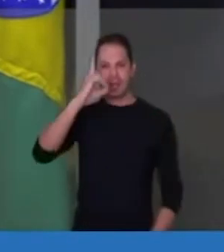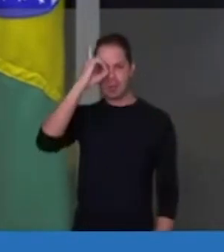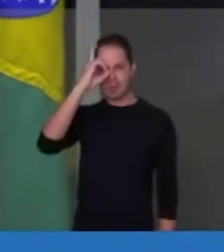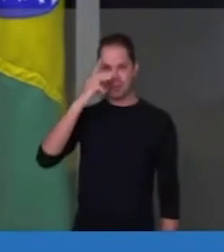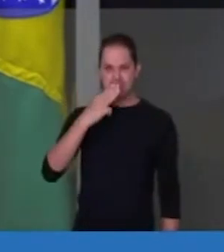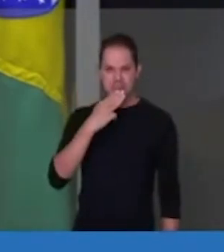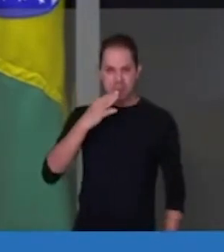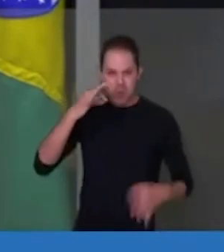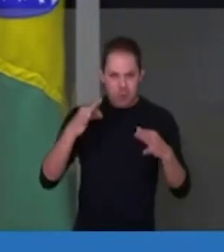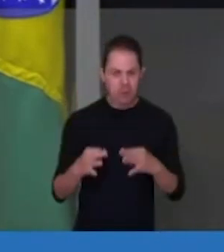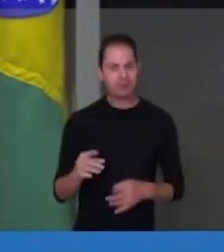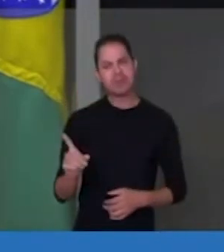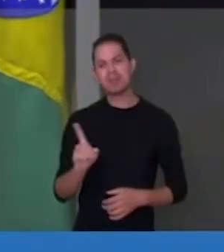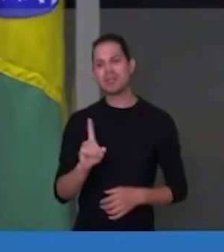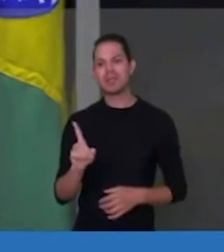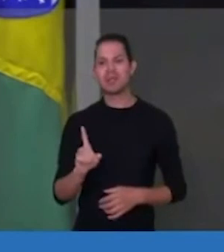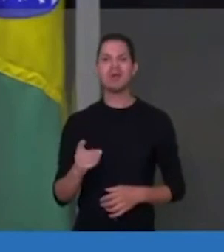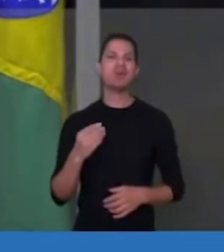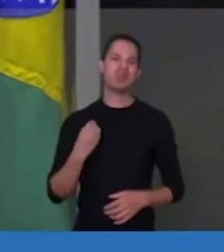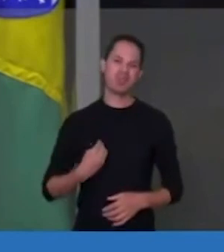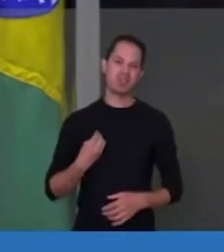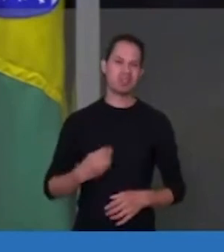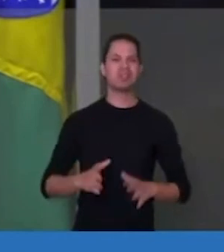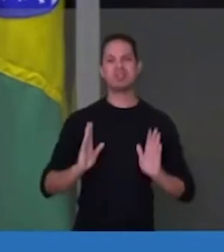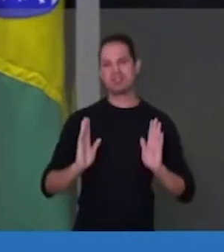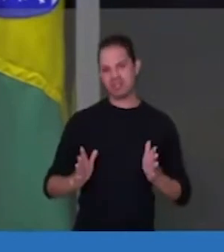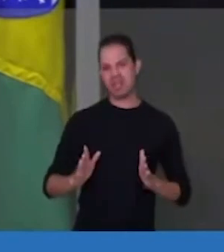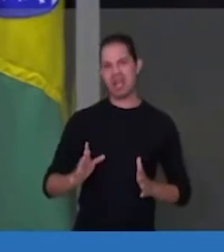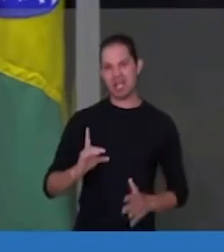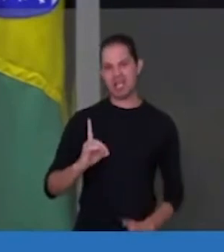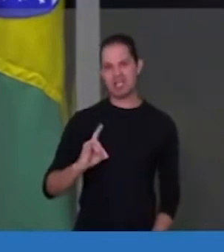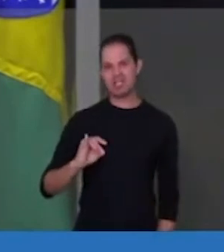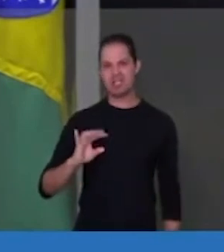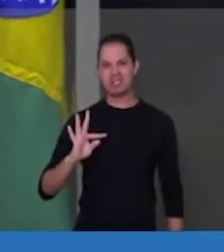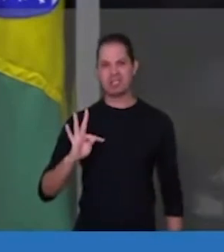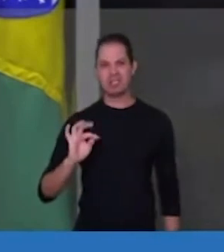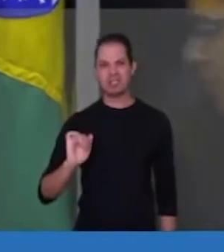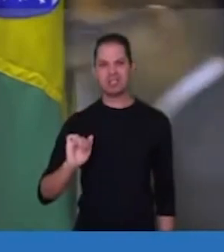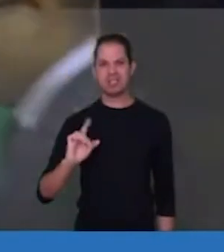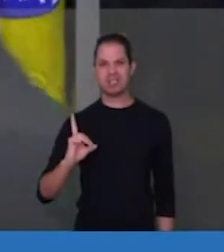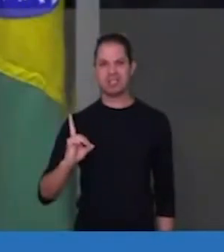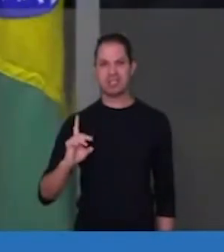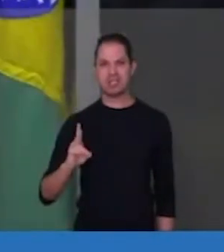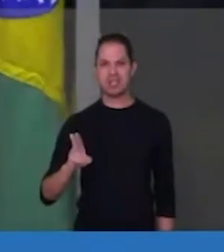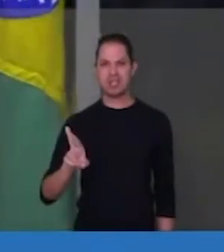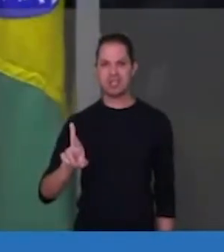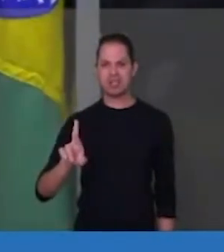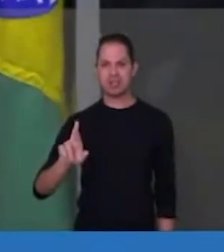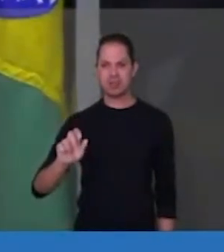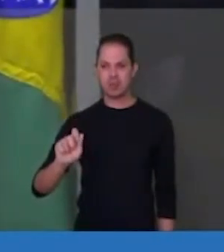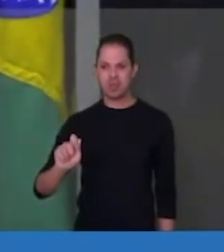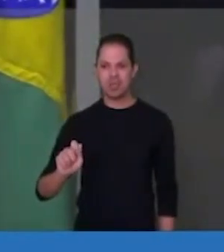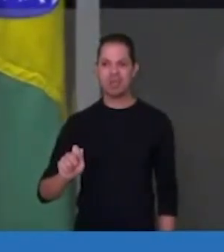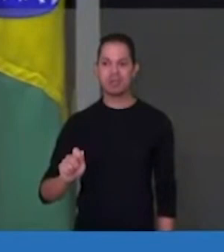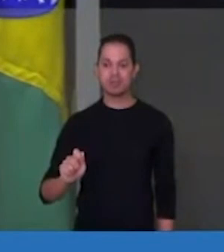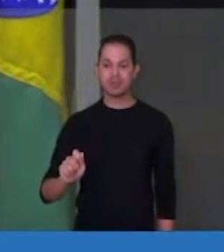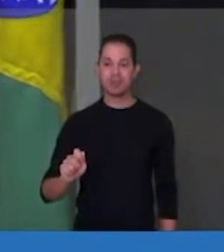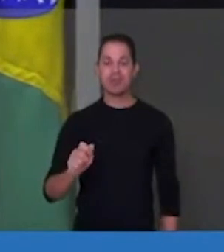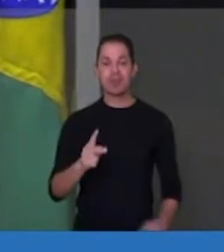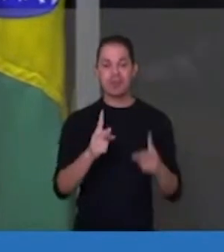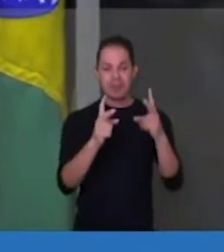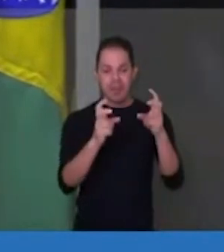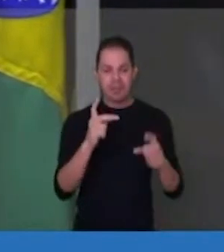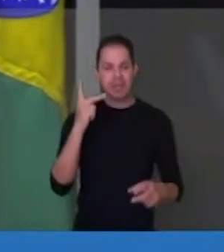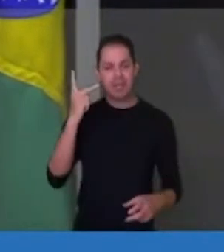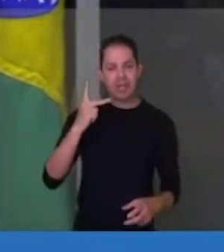porque eu acredito que nós já estamos em uma. Afinal de contas, quando você percebe que os parlamentares, que são abarcados pela